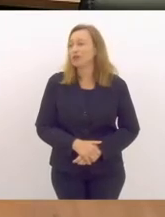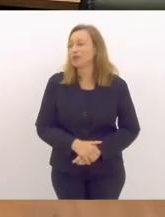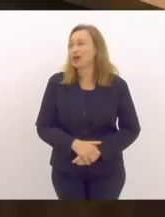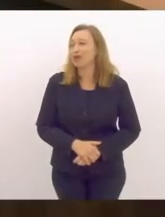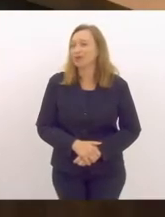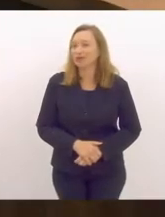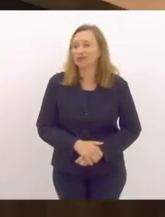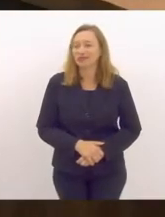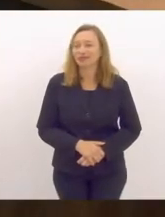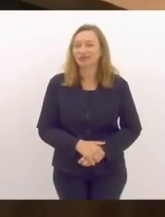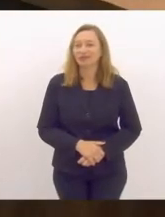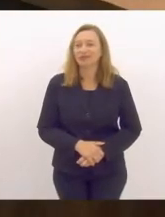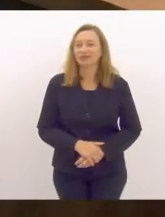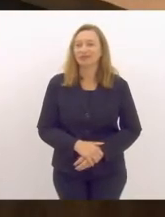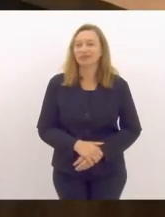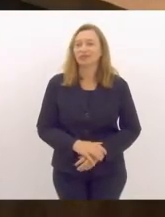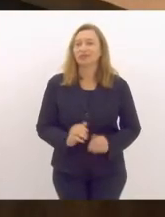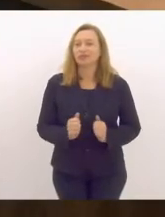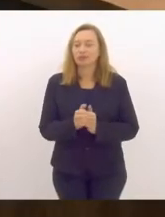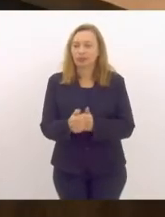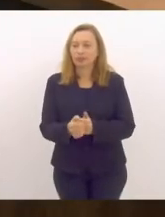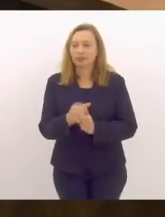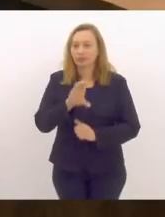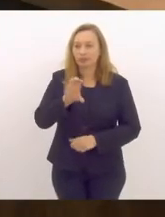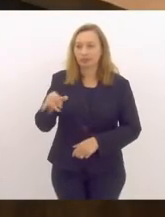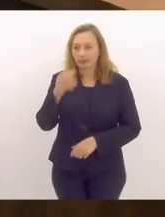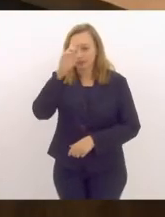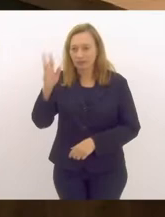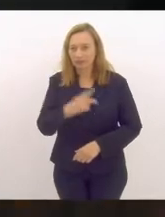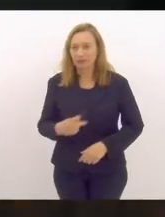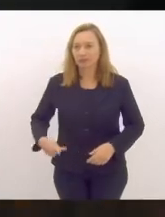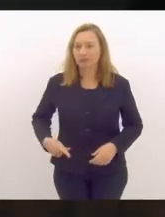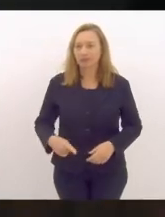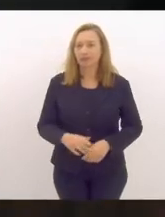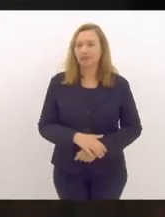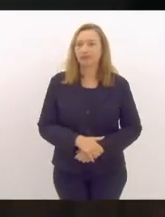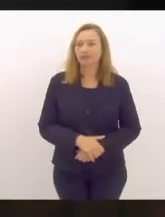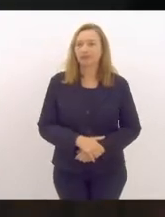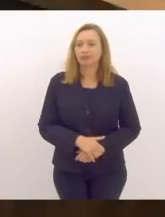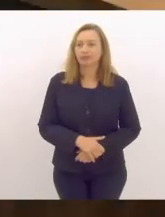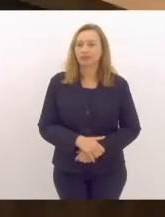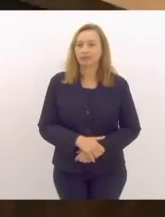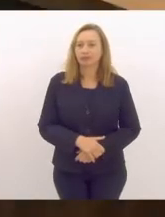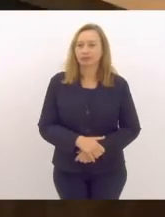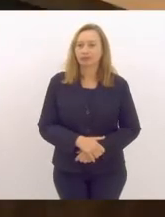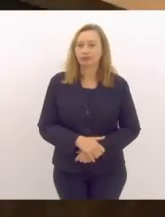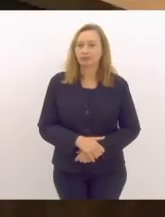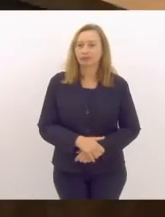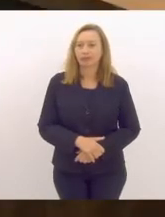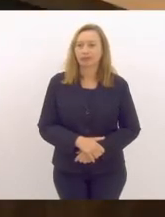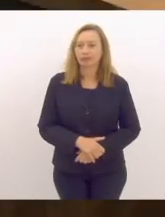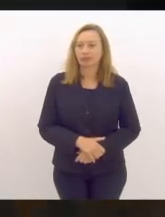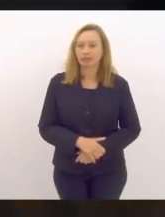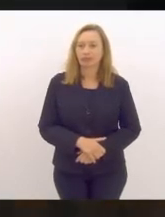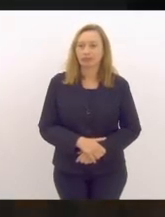Acompanho o parecer da Comissão CCJ, senhor presidente. Comissão de? CCJ.